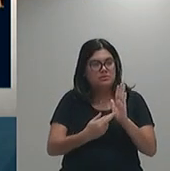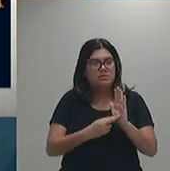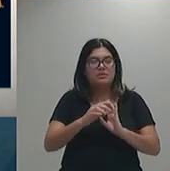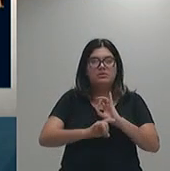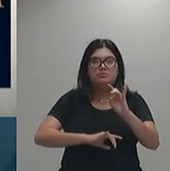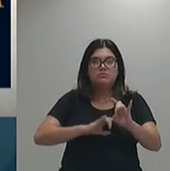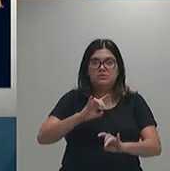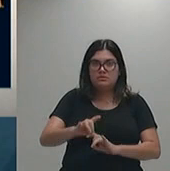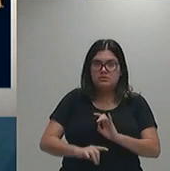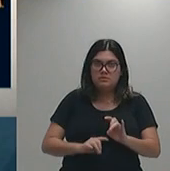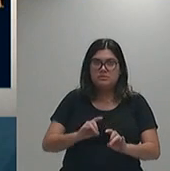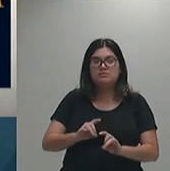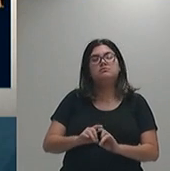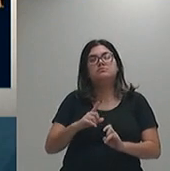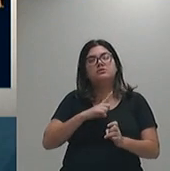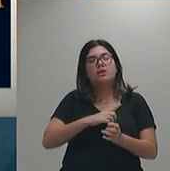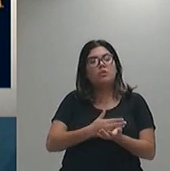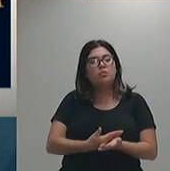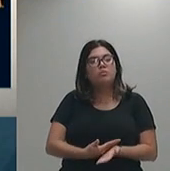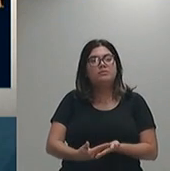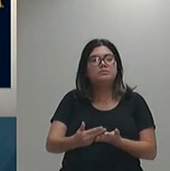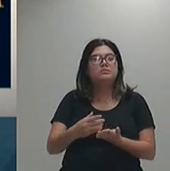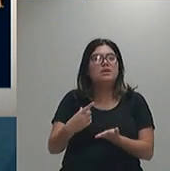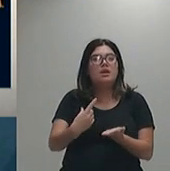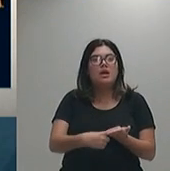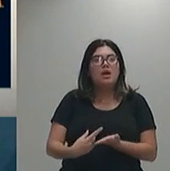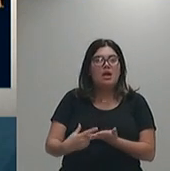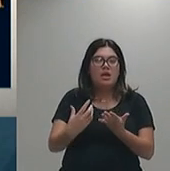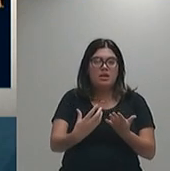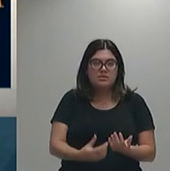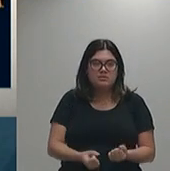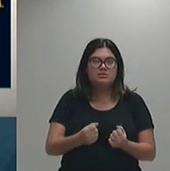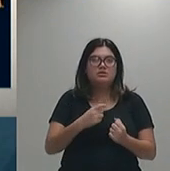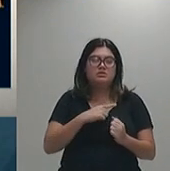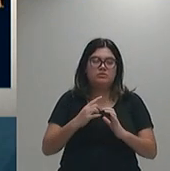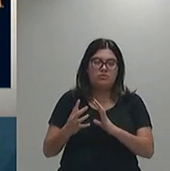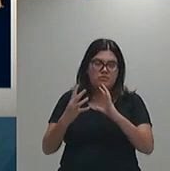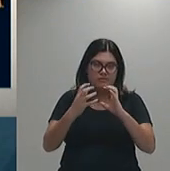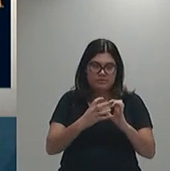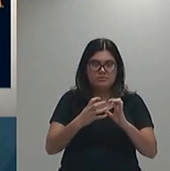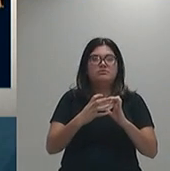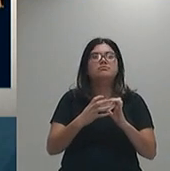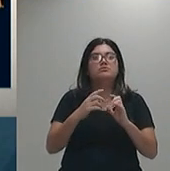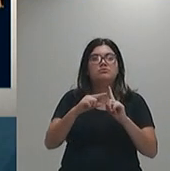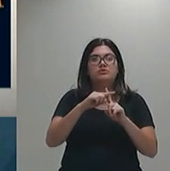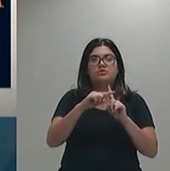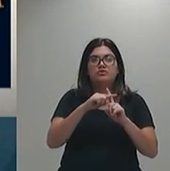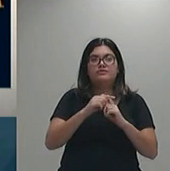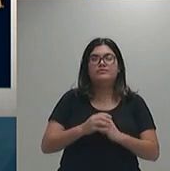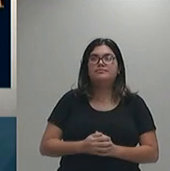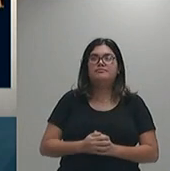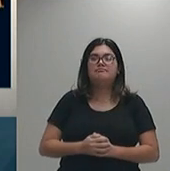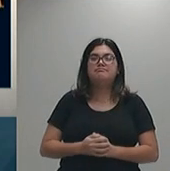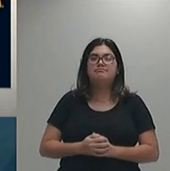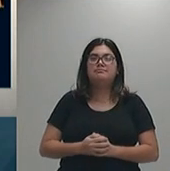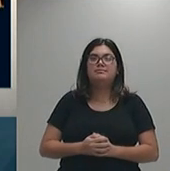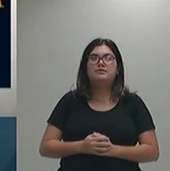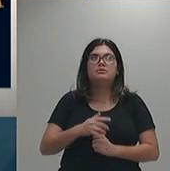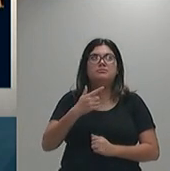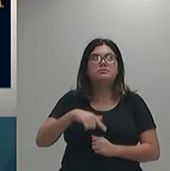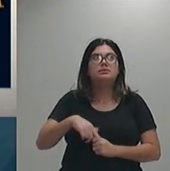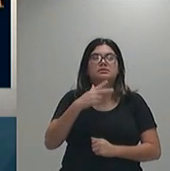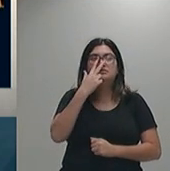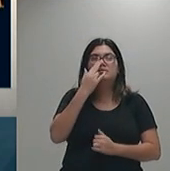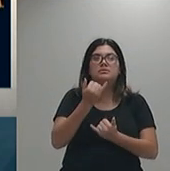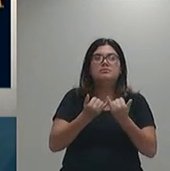alix iria admitir esse conflito positivo é mais que parece